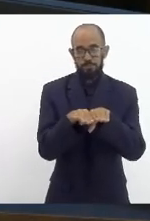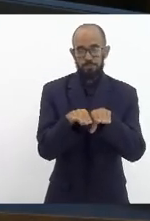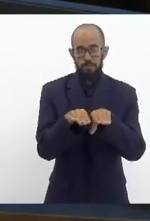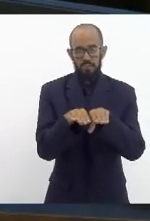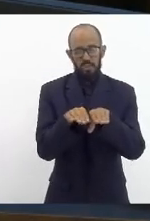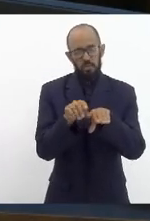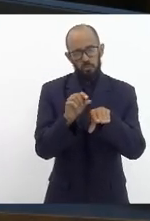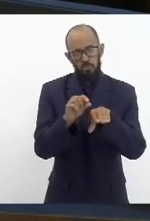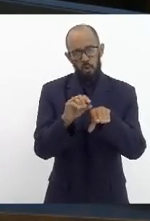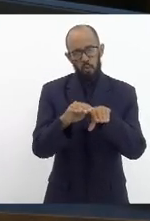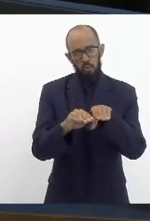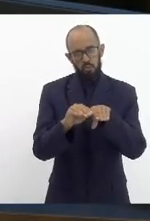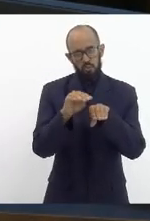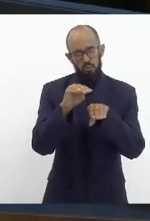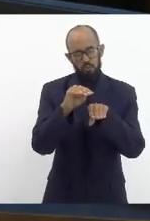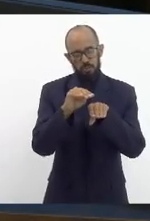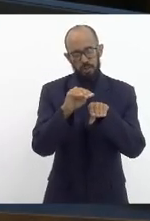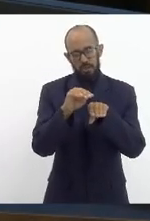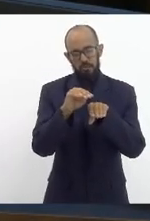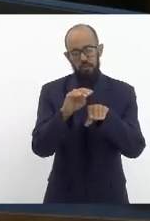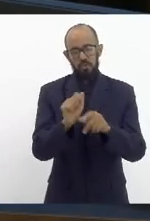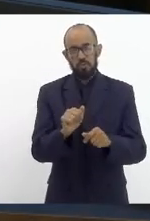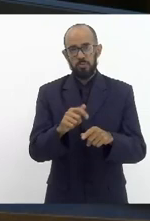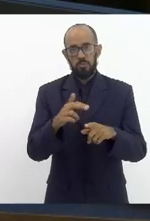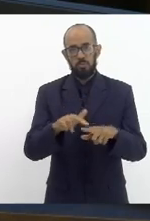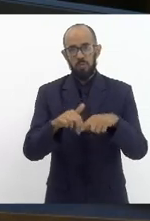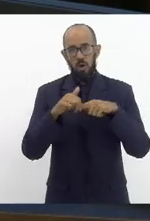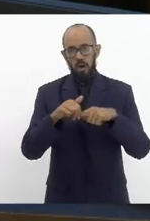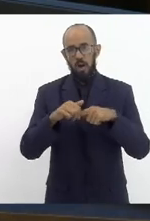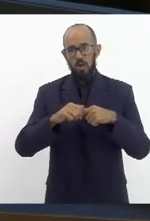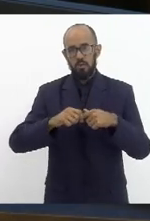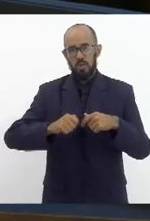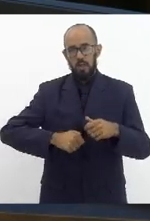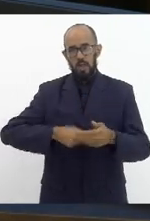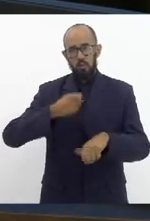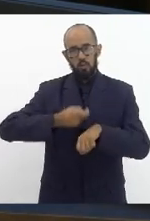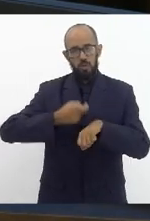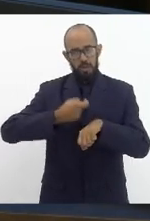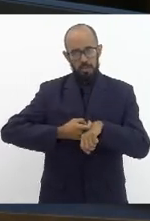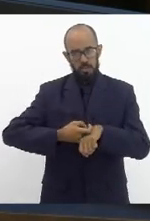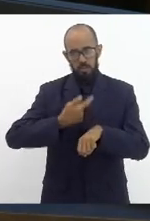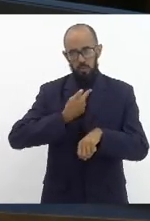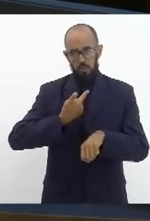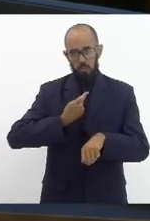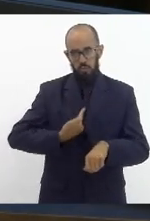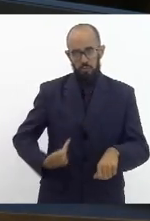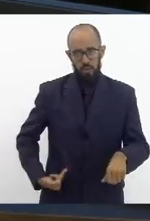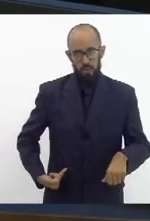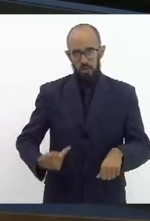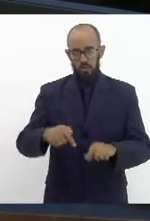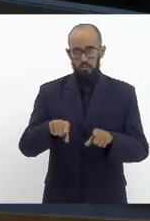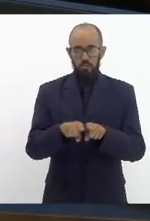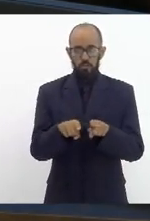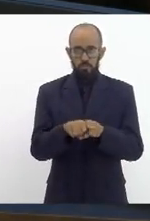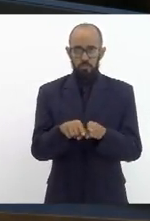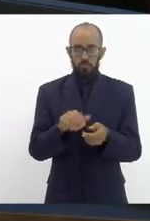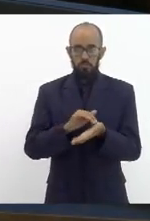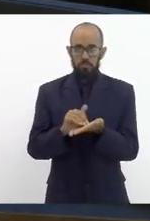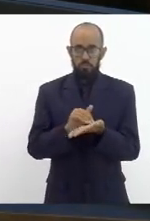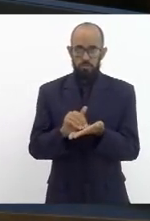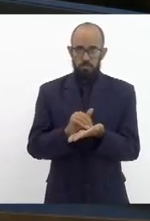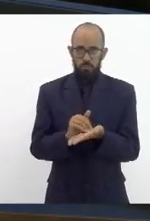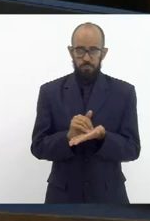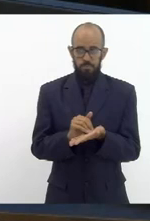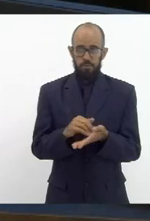né, Montes? Ainda tem um superávit, fruto da austeridade do governo, fruto da austeridade das secretarias, fruto da